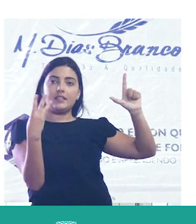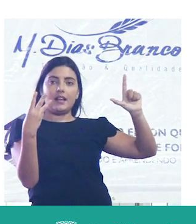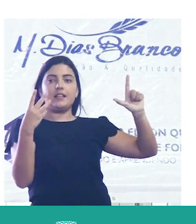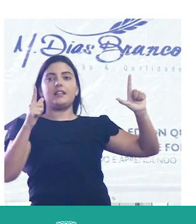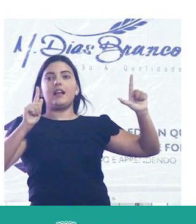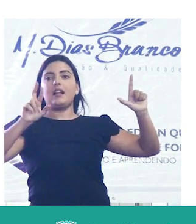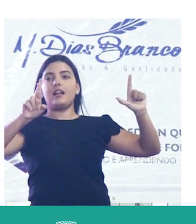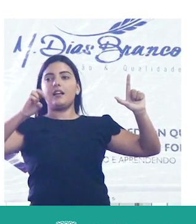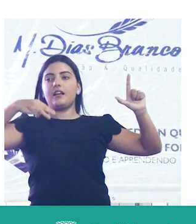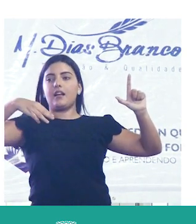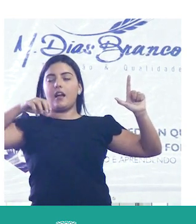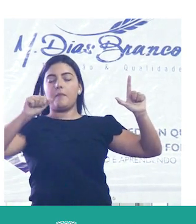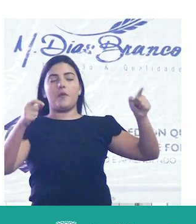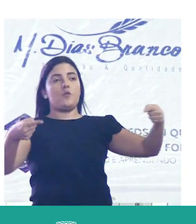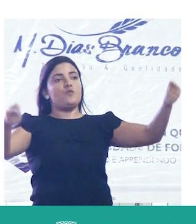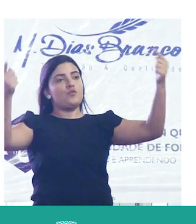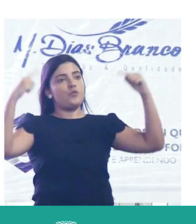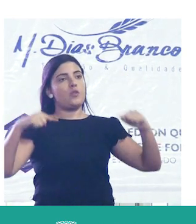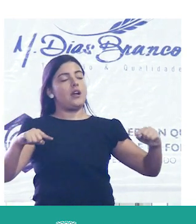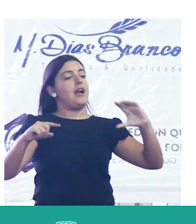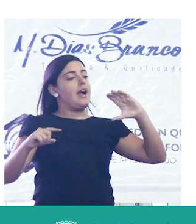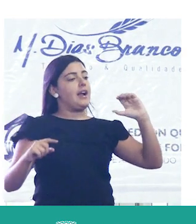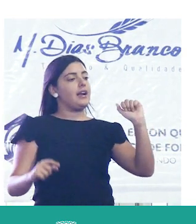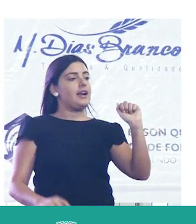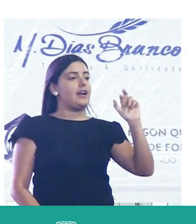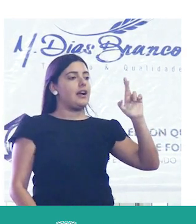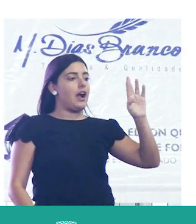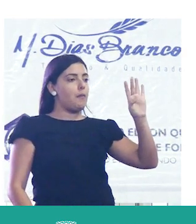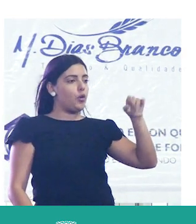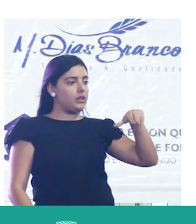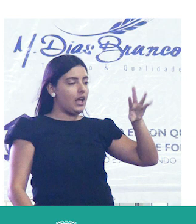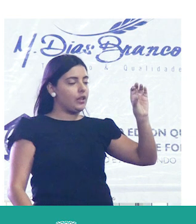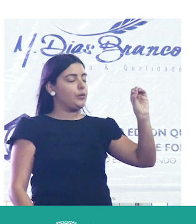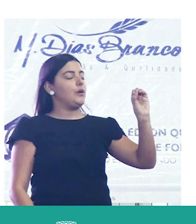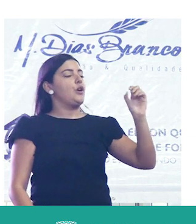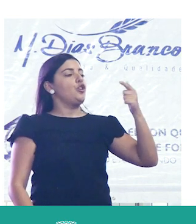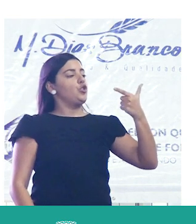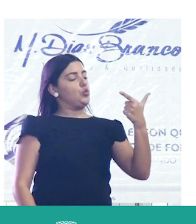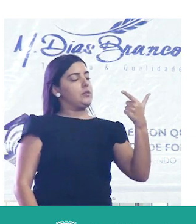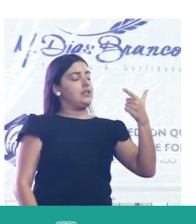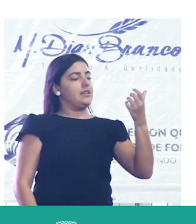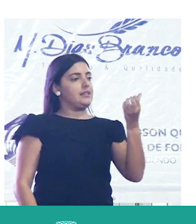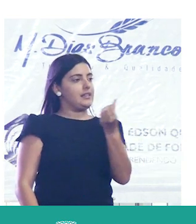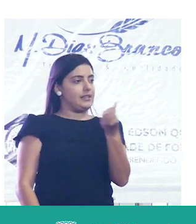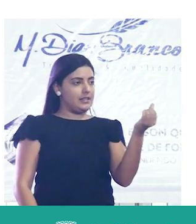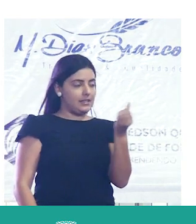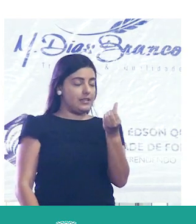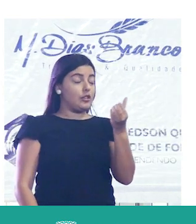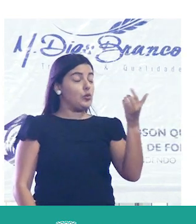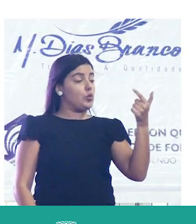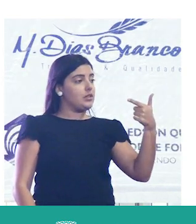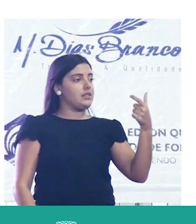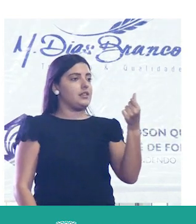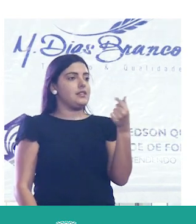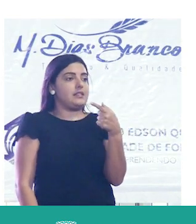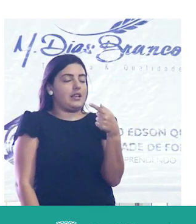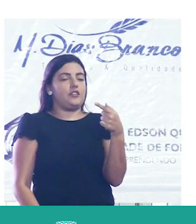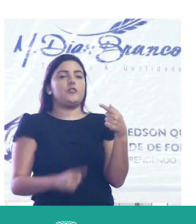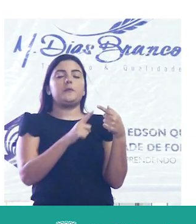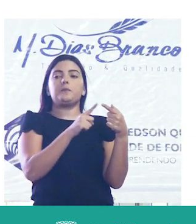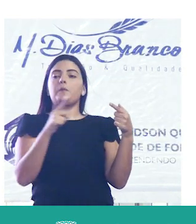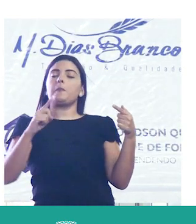gramas. Já o outro, que é o carbonato de chumbo, a massa molar é 267 gramas por mol.